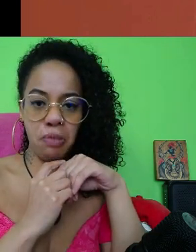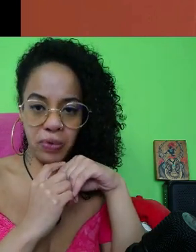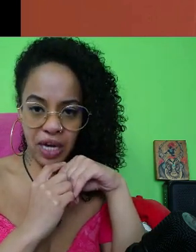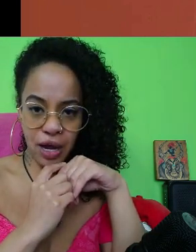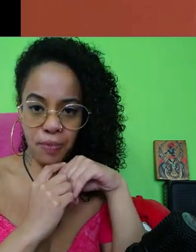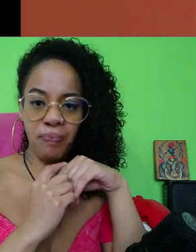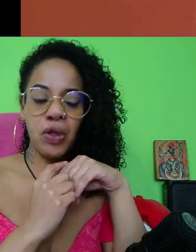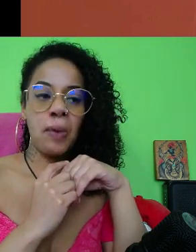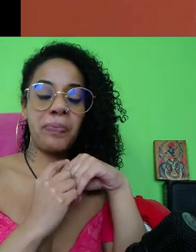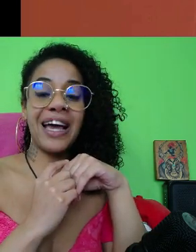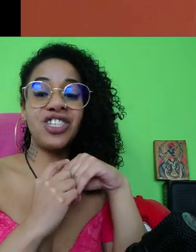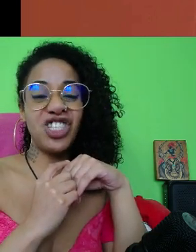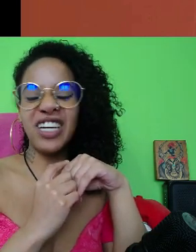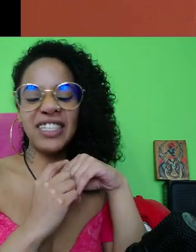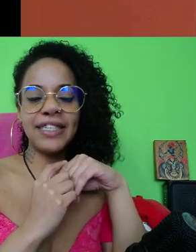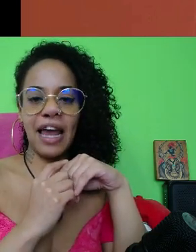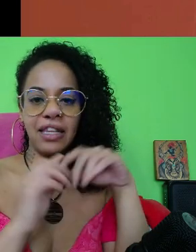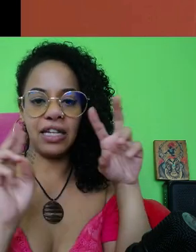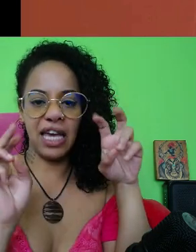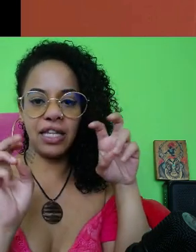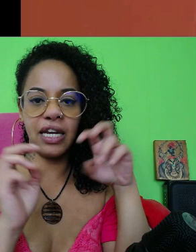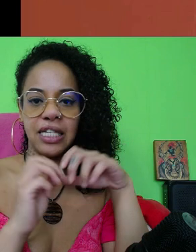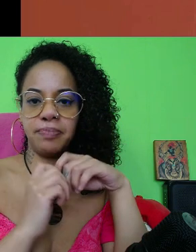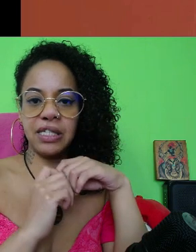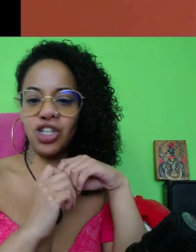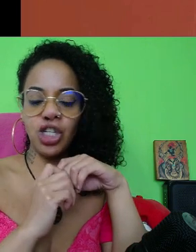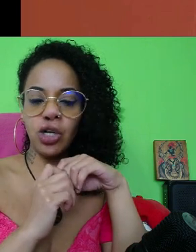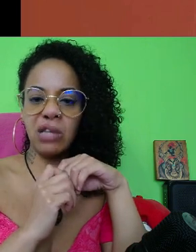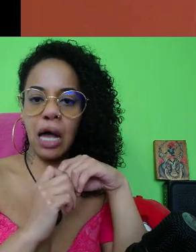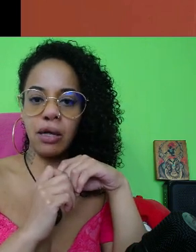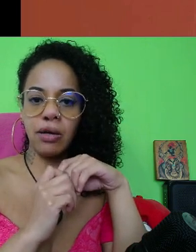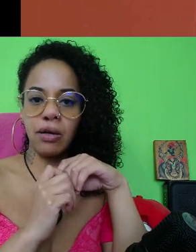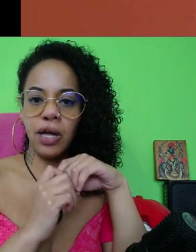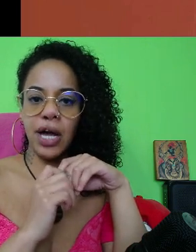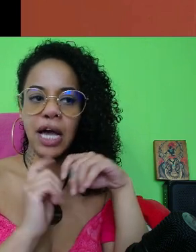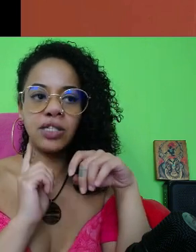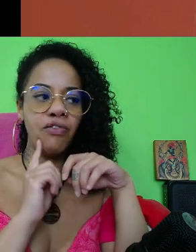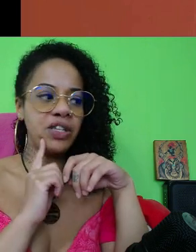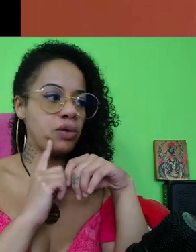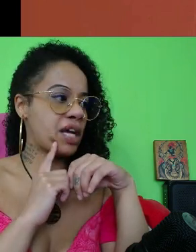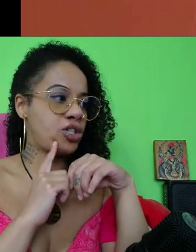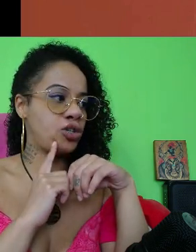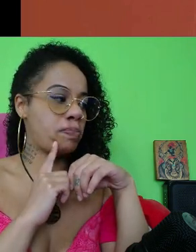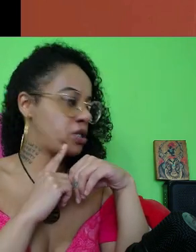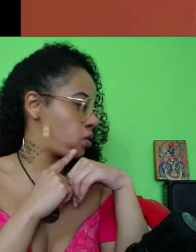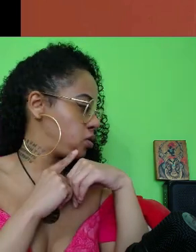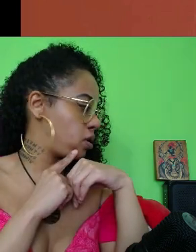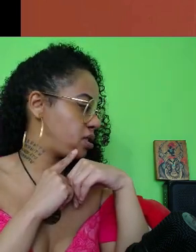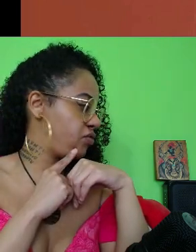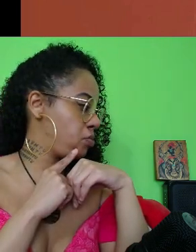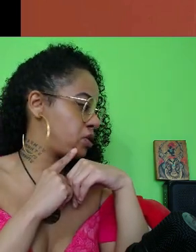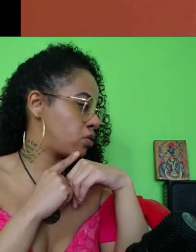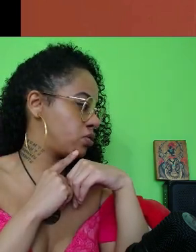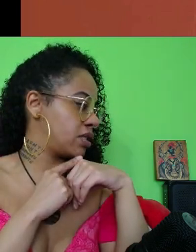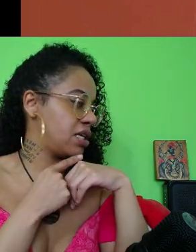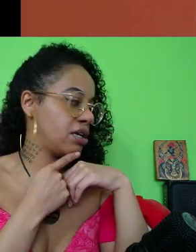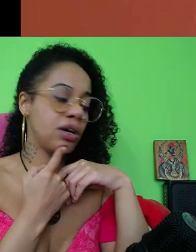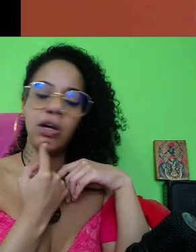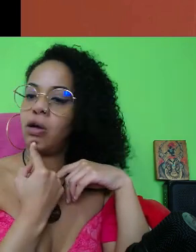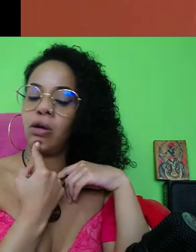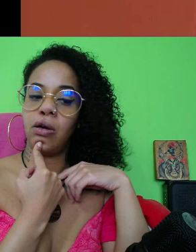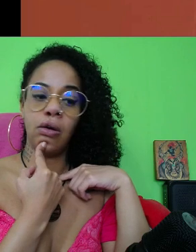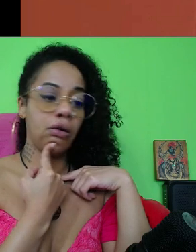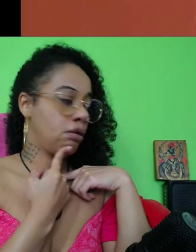de coisa sabe porque porque a gente é cancelada entre aspas a gente não tá É só fazer o teste do pescoço Ó você vira o pescoço